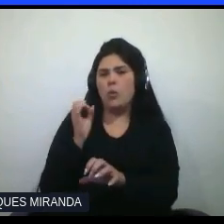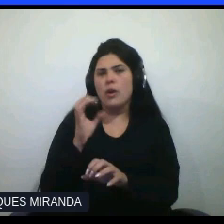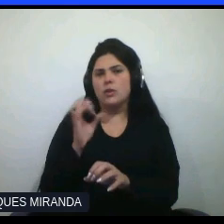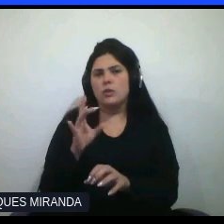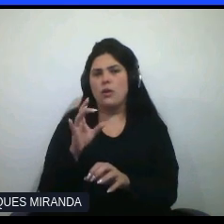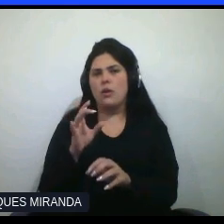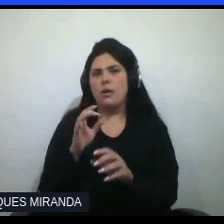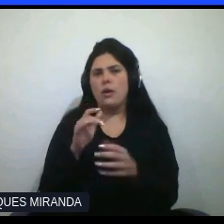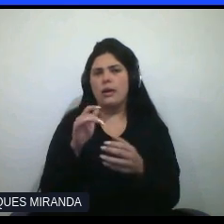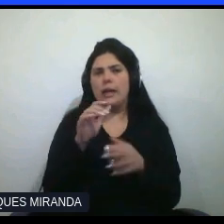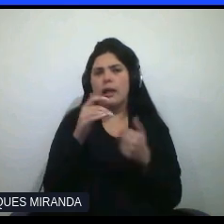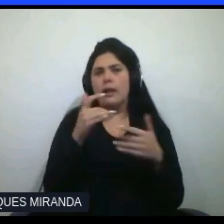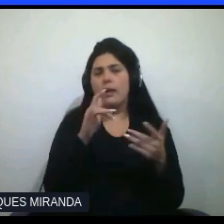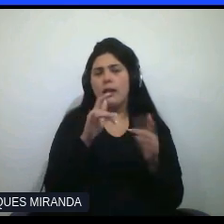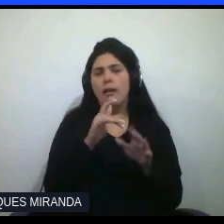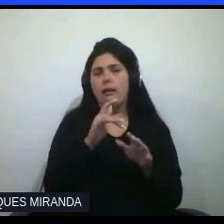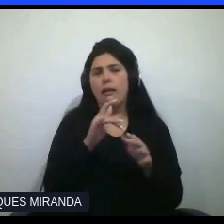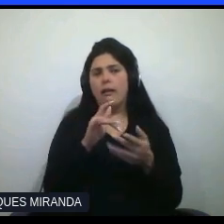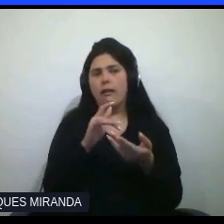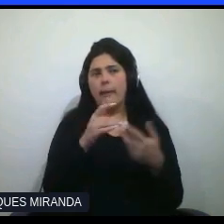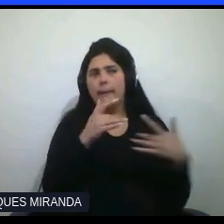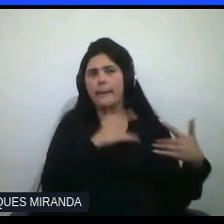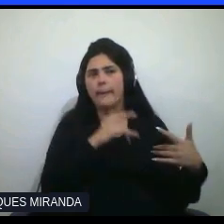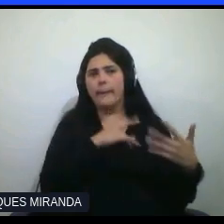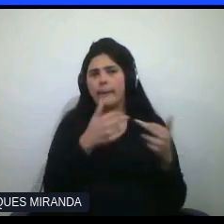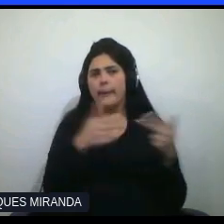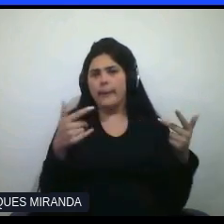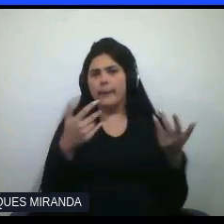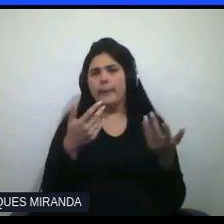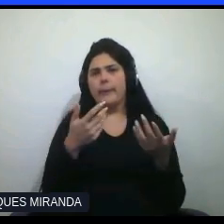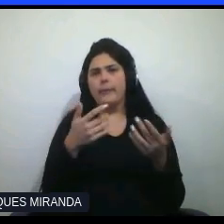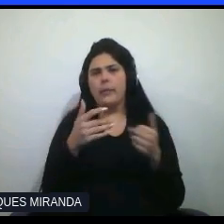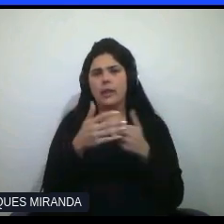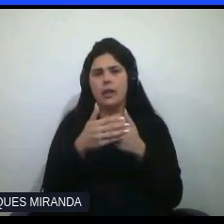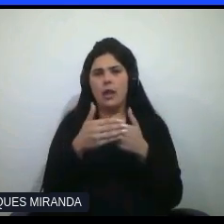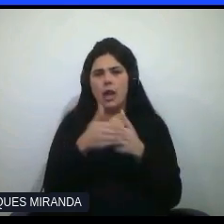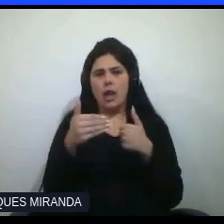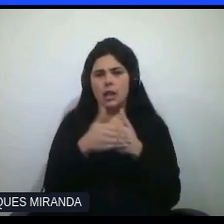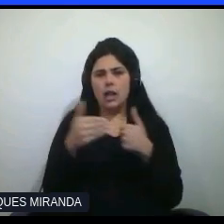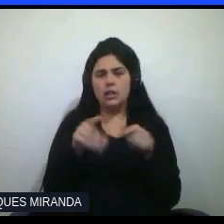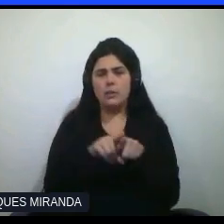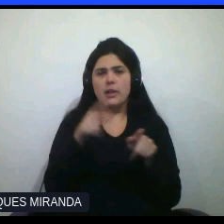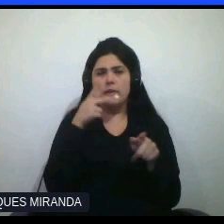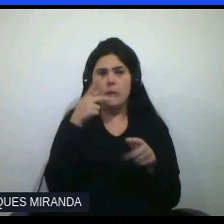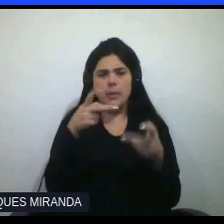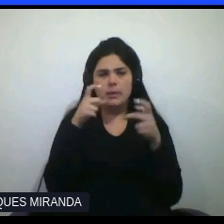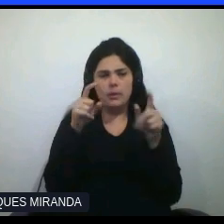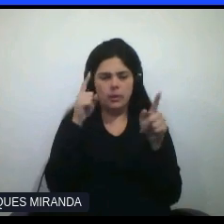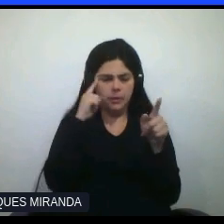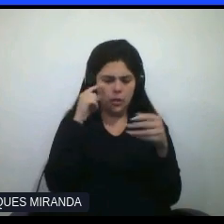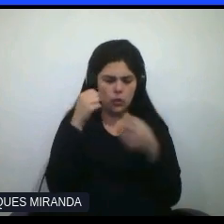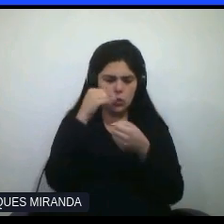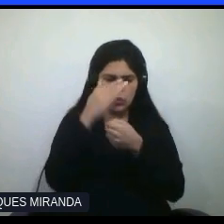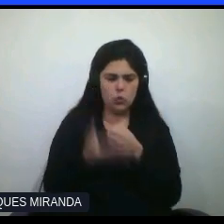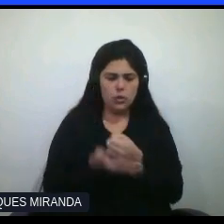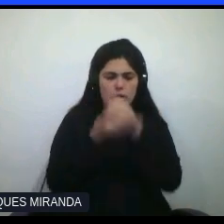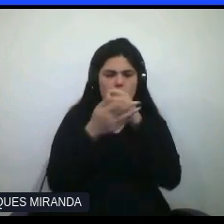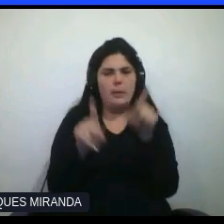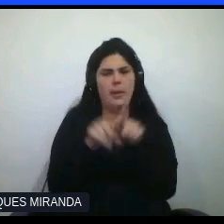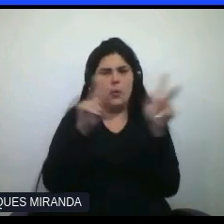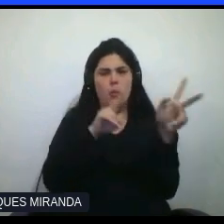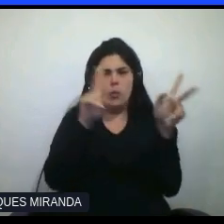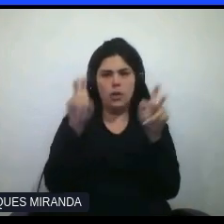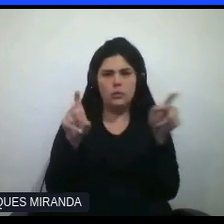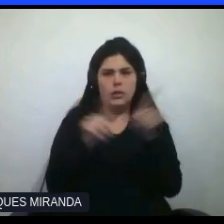algo filantrópico. Né? A mesma coisa a gente vai ver esses questionamentos falando de sustentabilidade. Sustentabilidade também é um tema que é